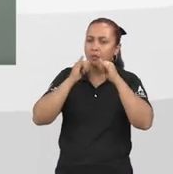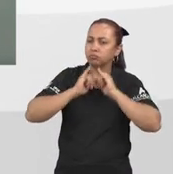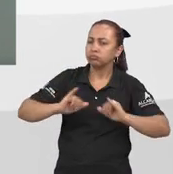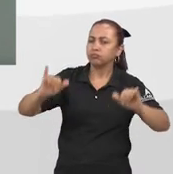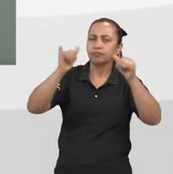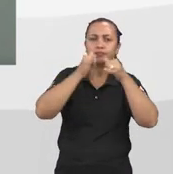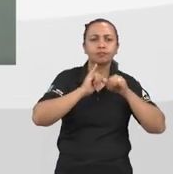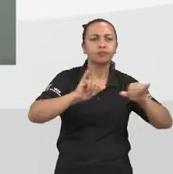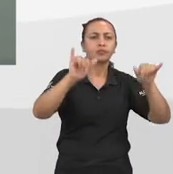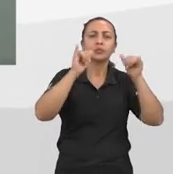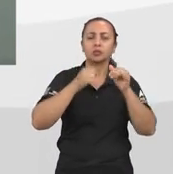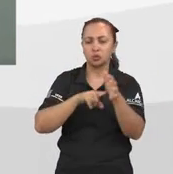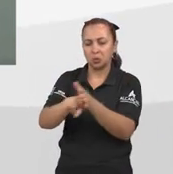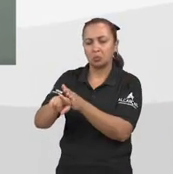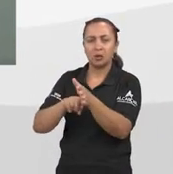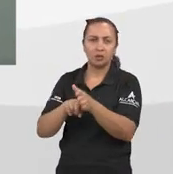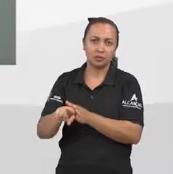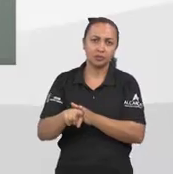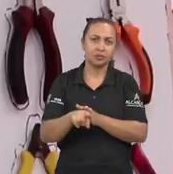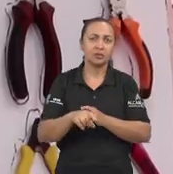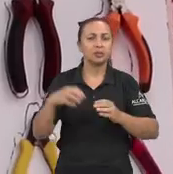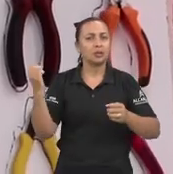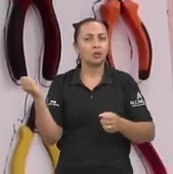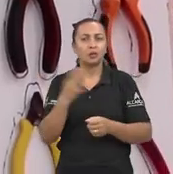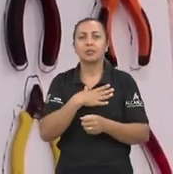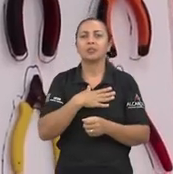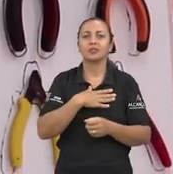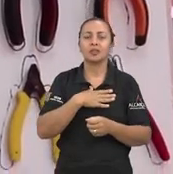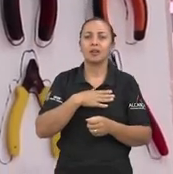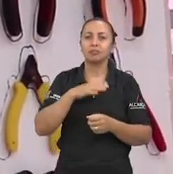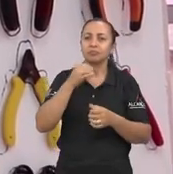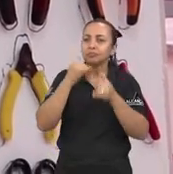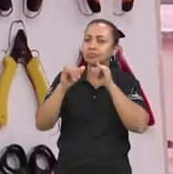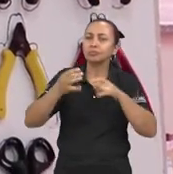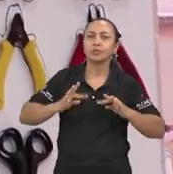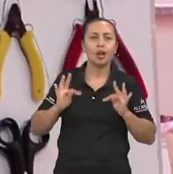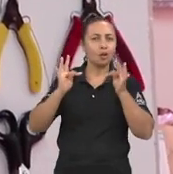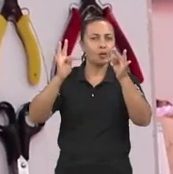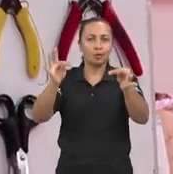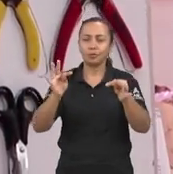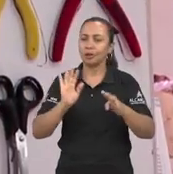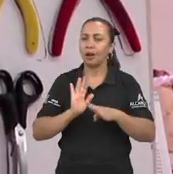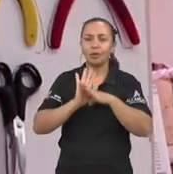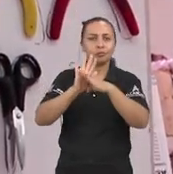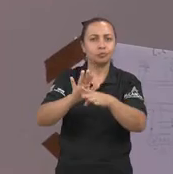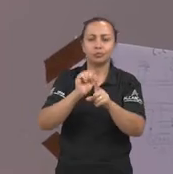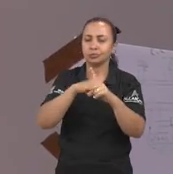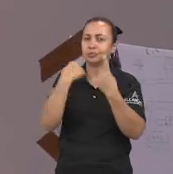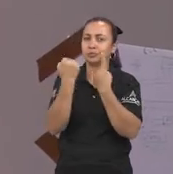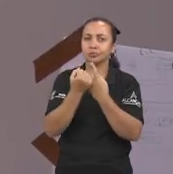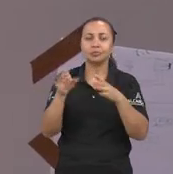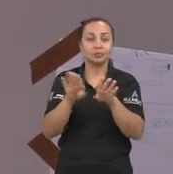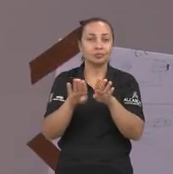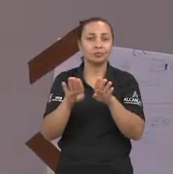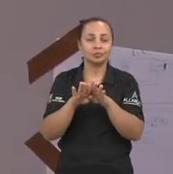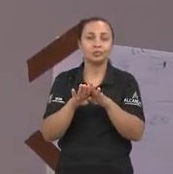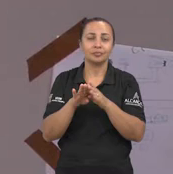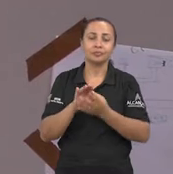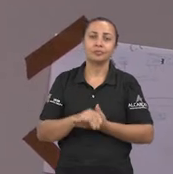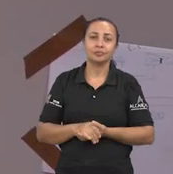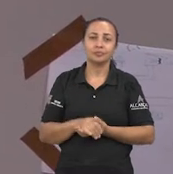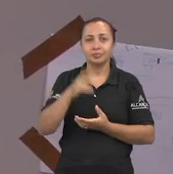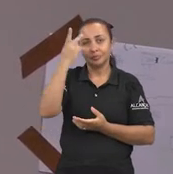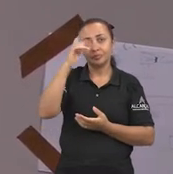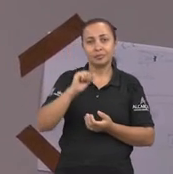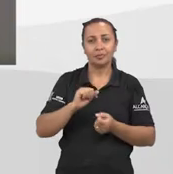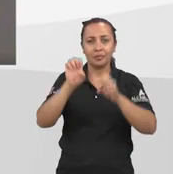divulgação tanto de pesquisa e inovação tecnológica ajuda a social também